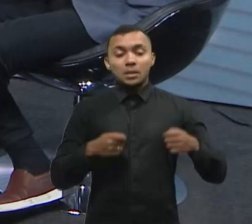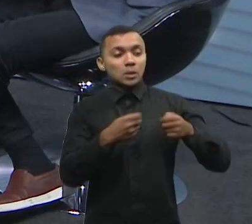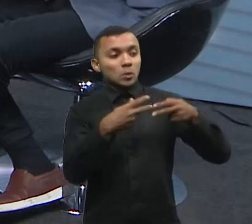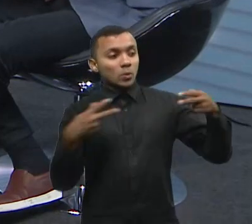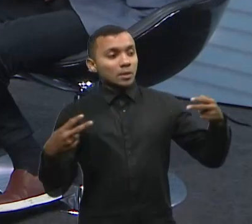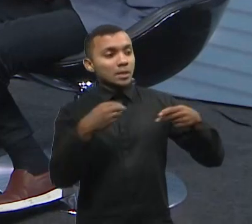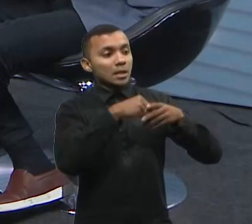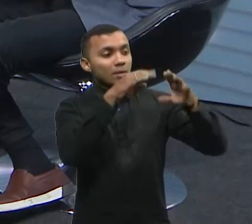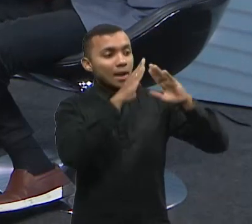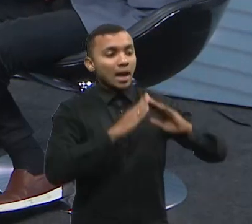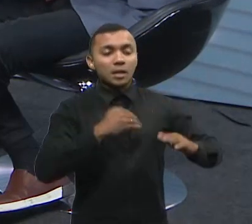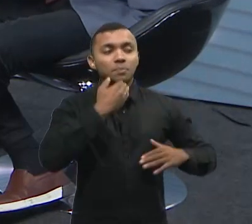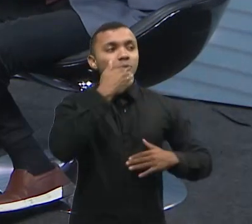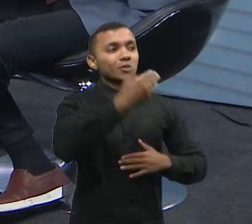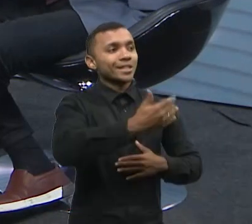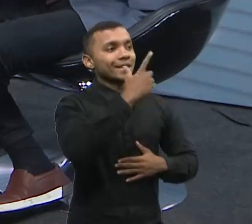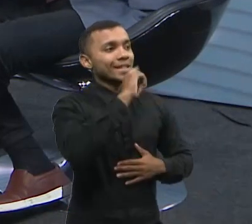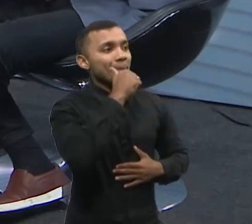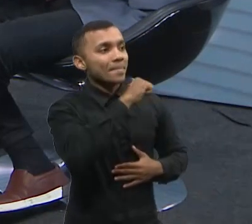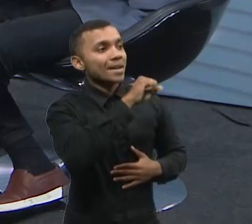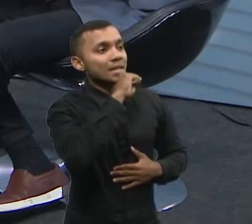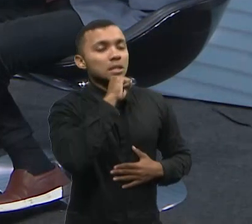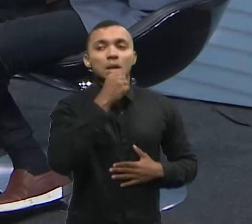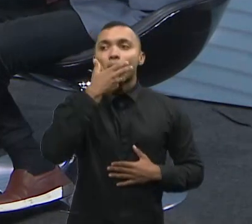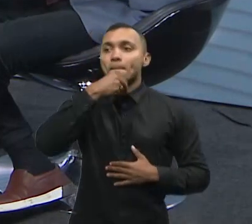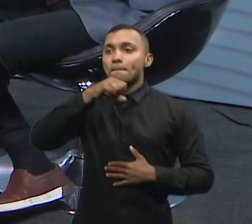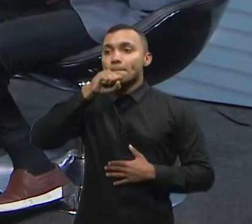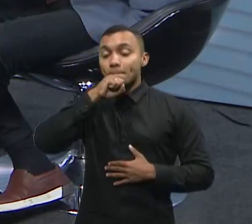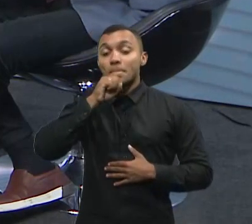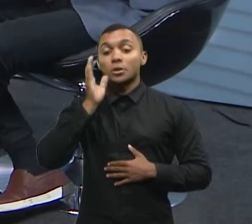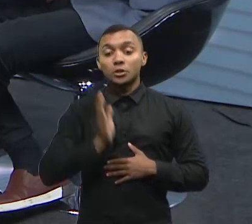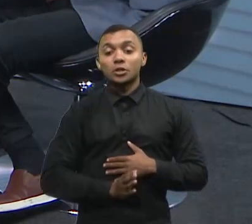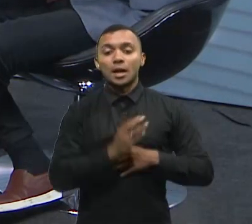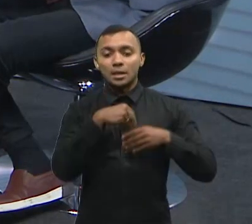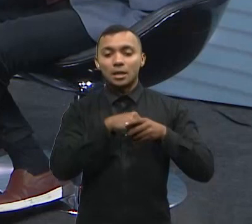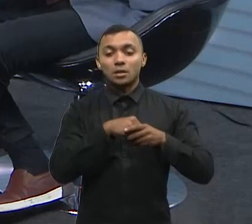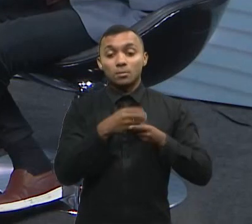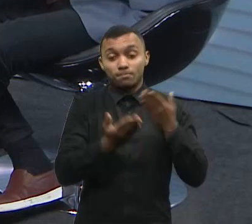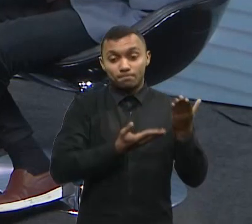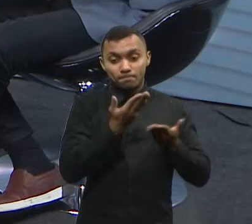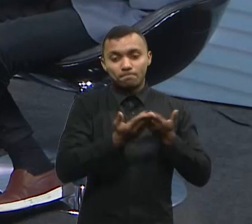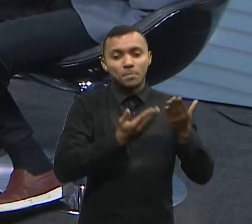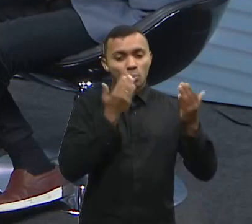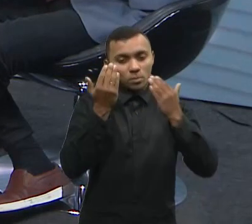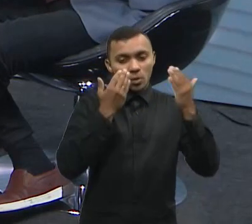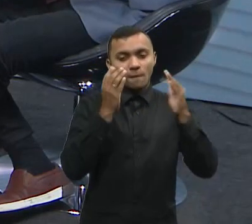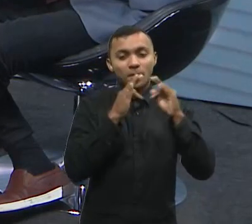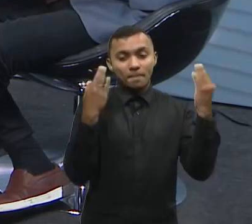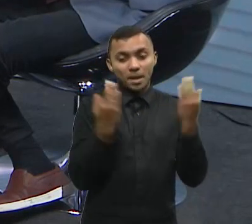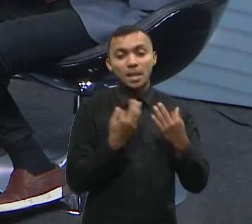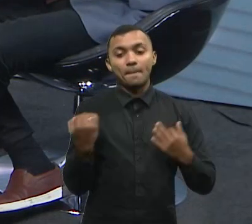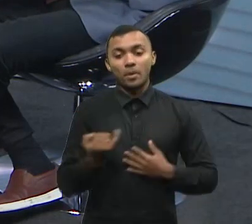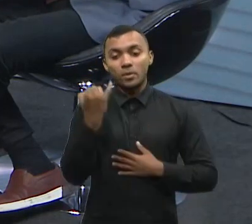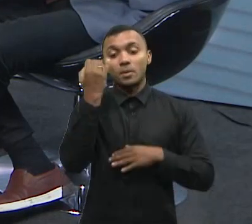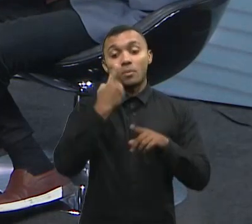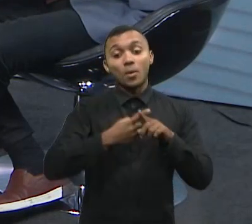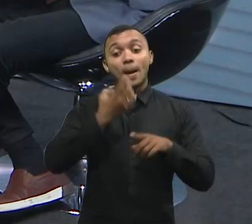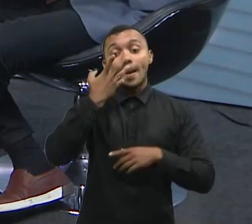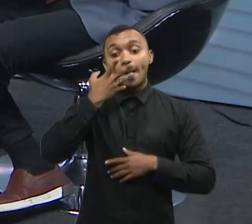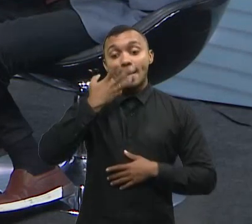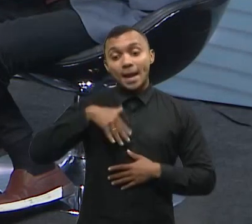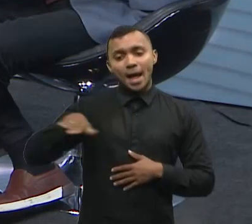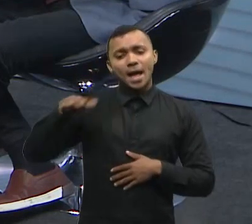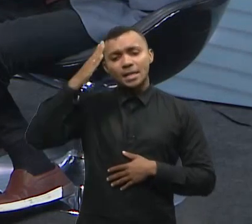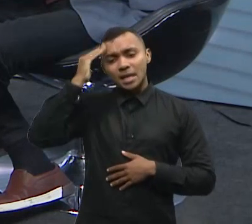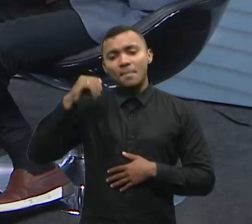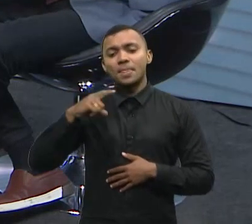de casa. Por isso que a divisão de papéis dentro da terapia da família é importante. Para a criança saber que ela tem suporte da mãe e